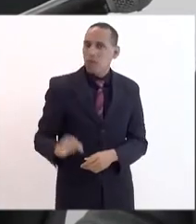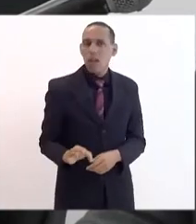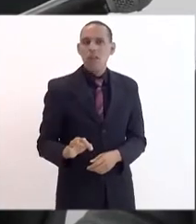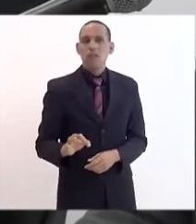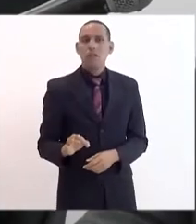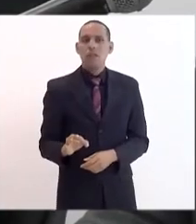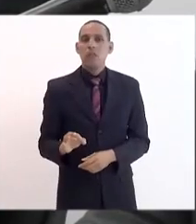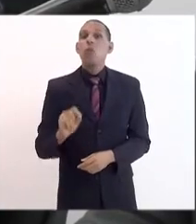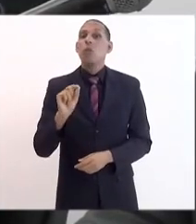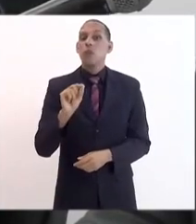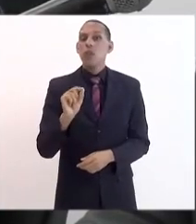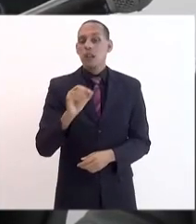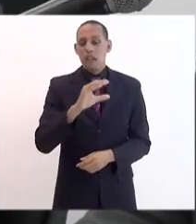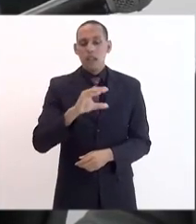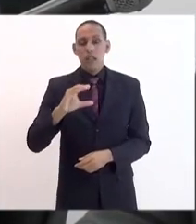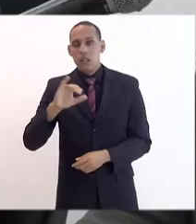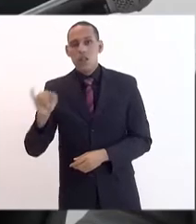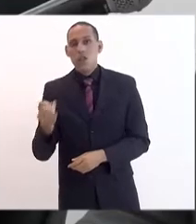de